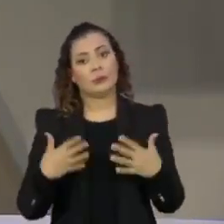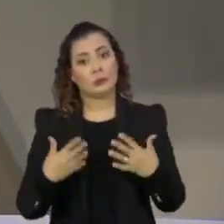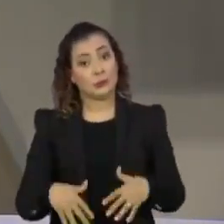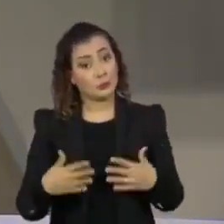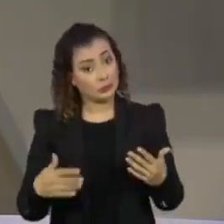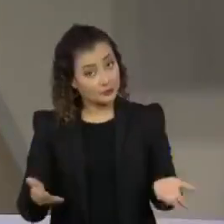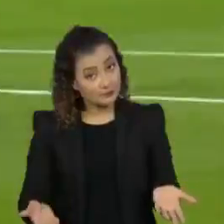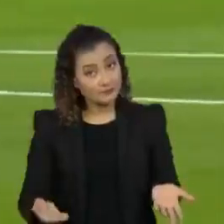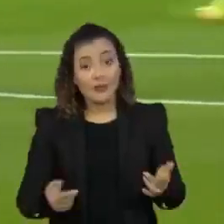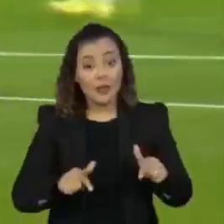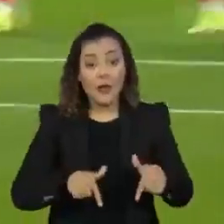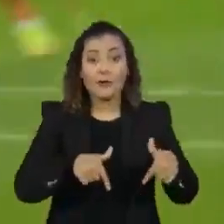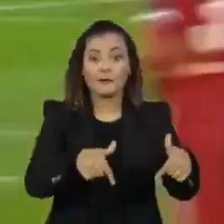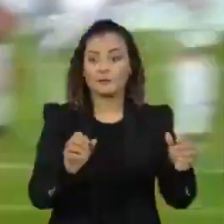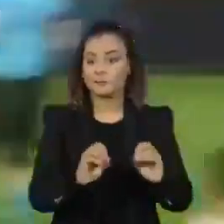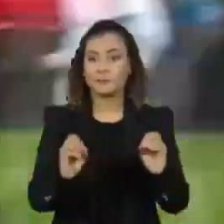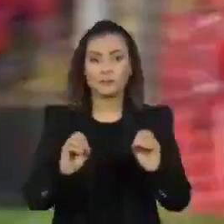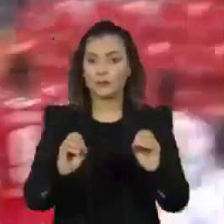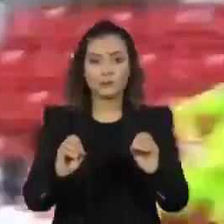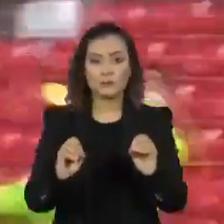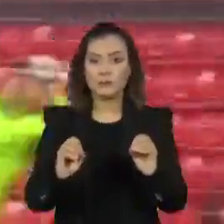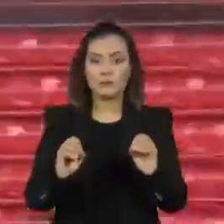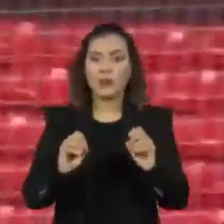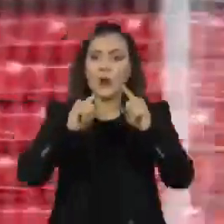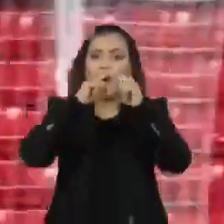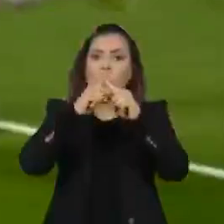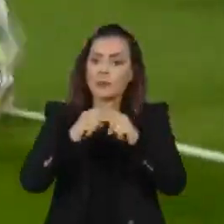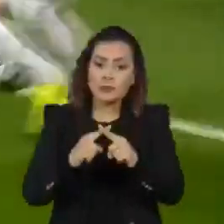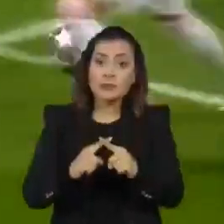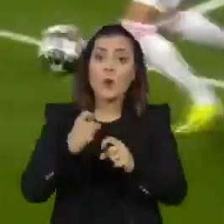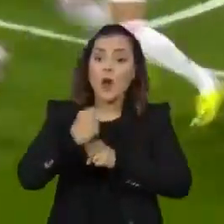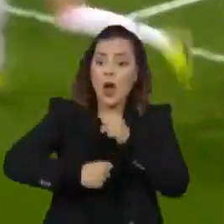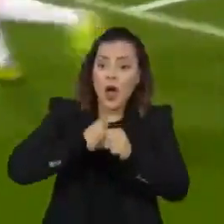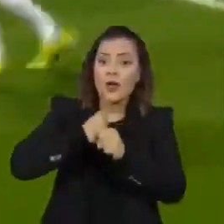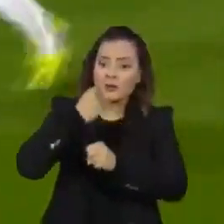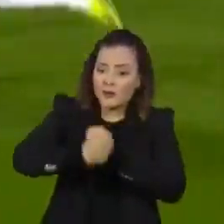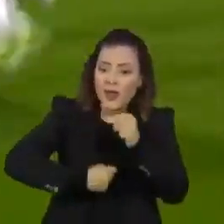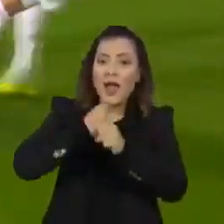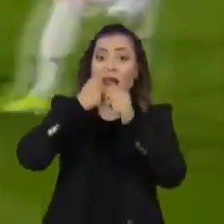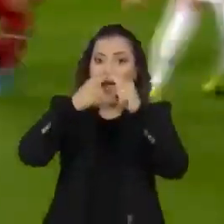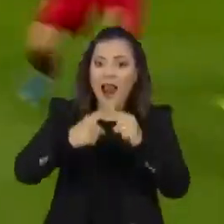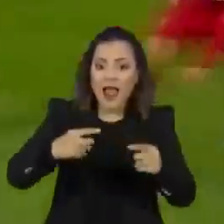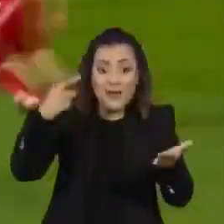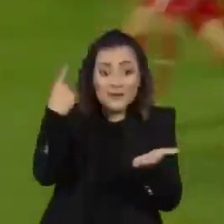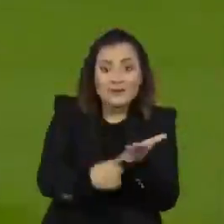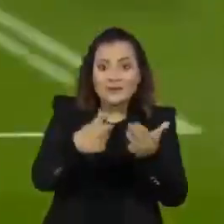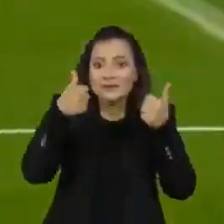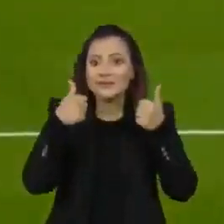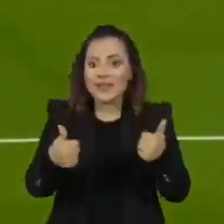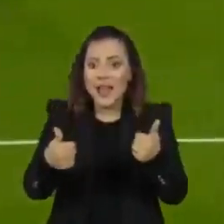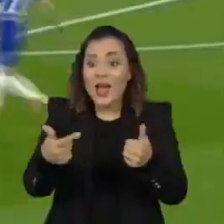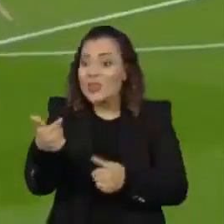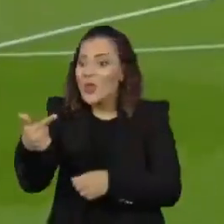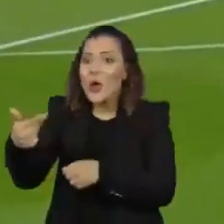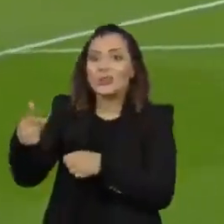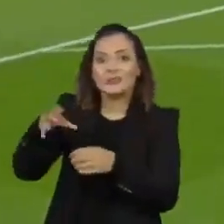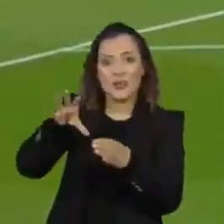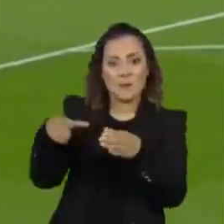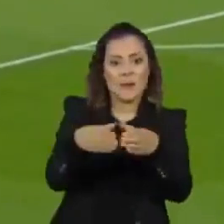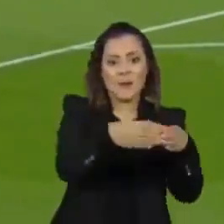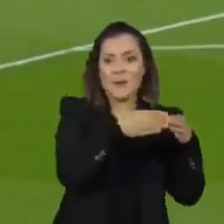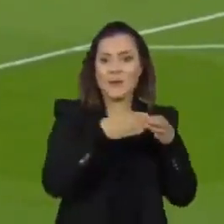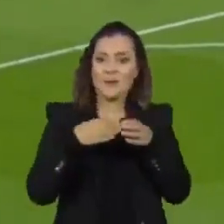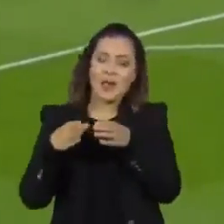mesmo de sair do Papel uma competição anual praticamente fechada com 12 grandes